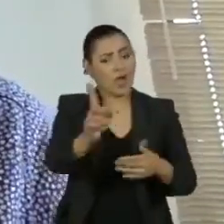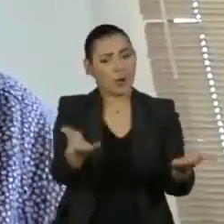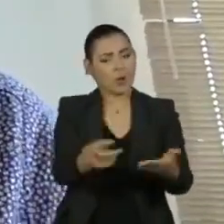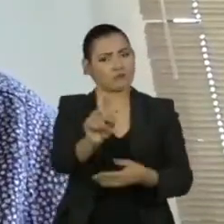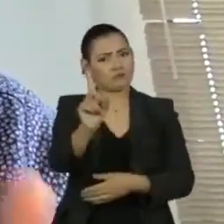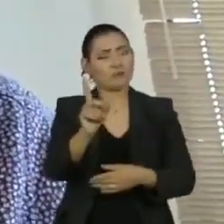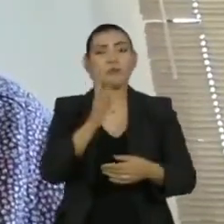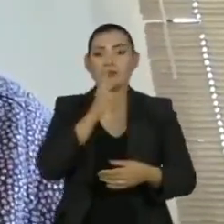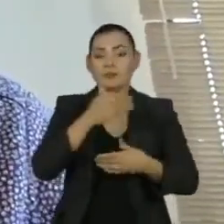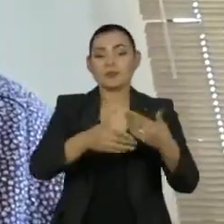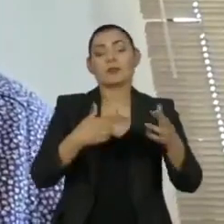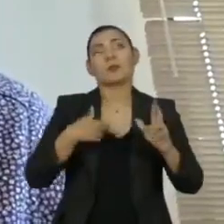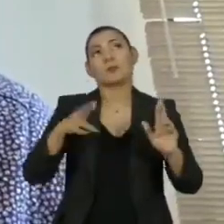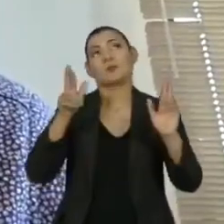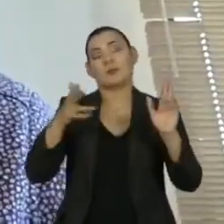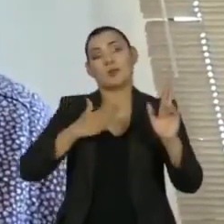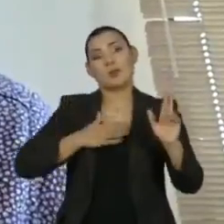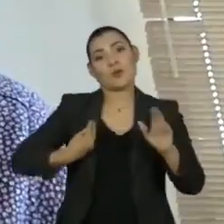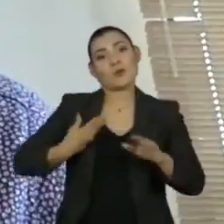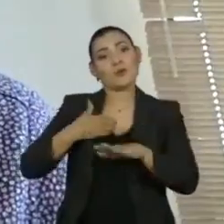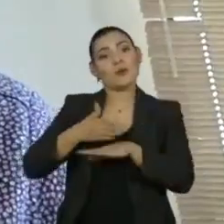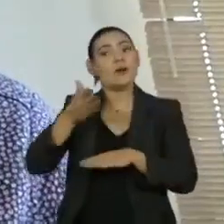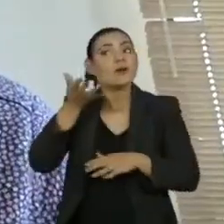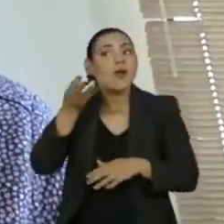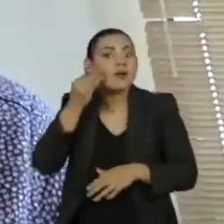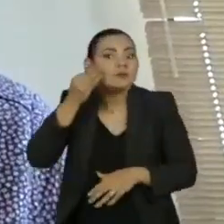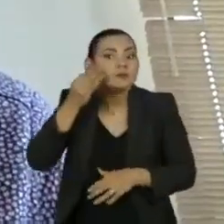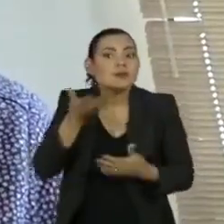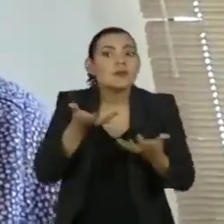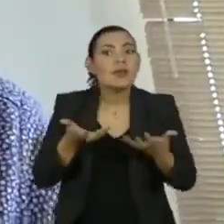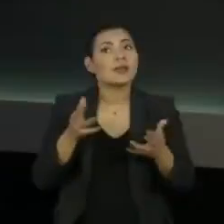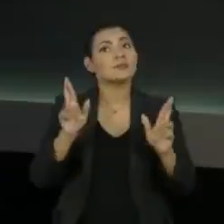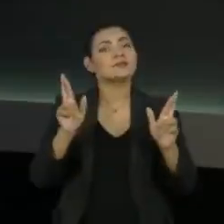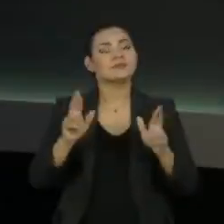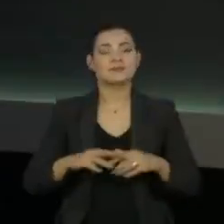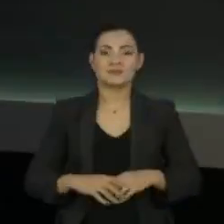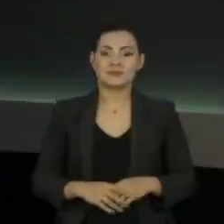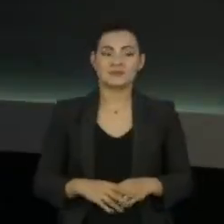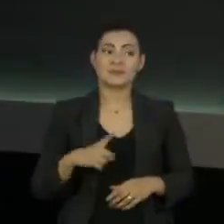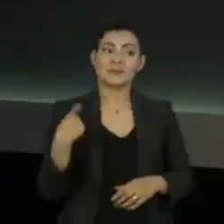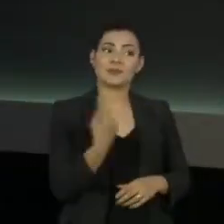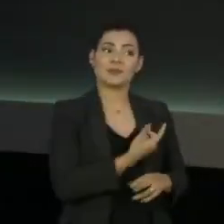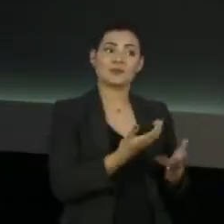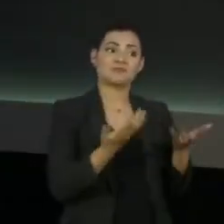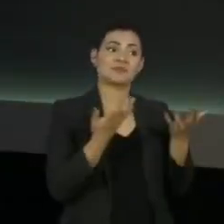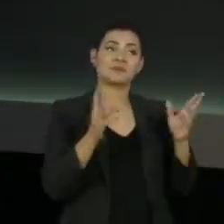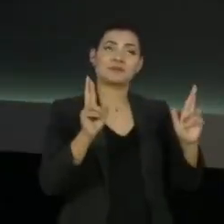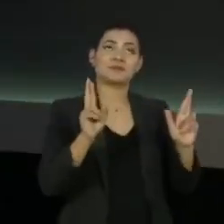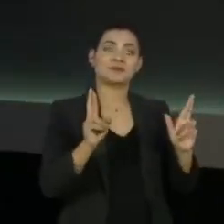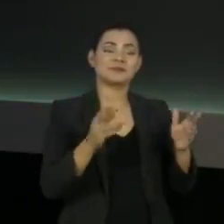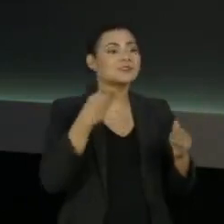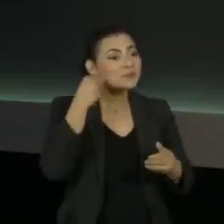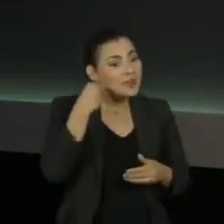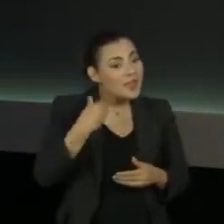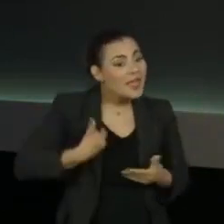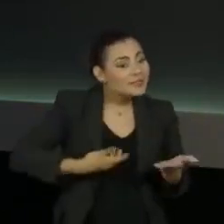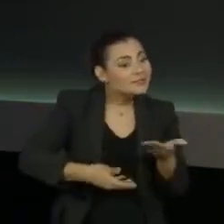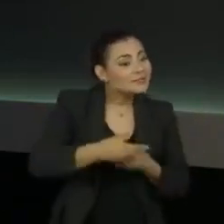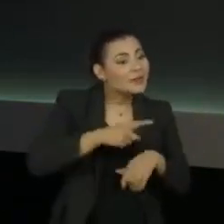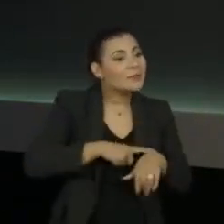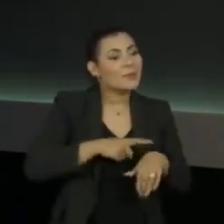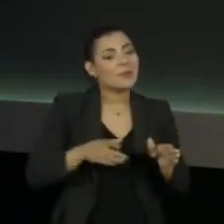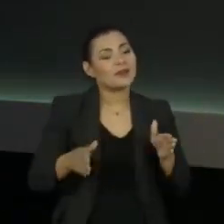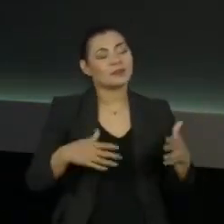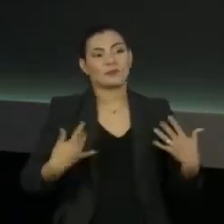espero que eu esteja presente para poder vivenciá-la plenamente. Todos nós queremos, né, vivenciar esse momento